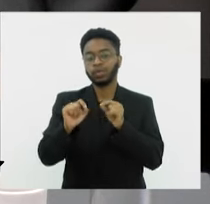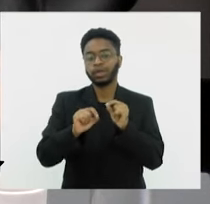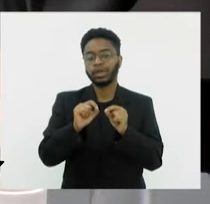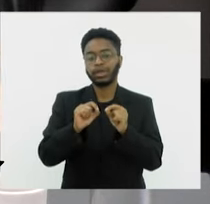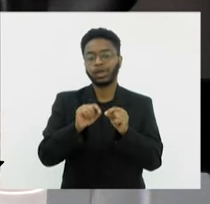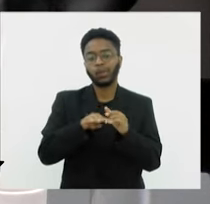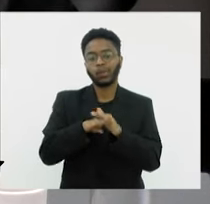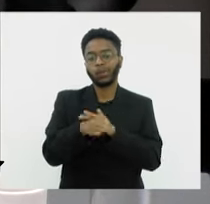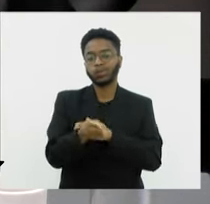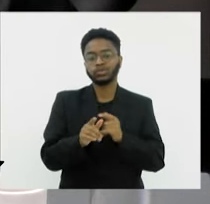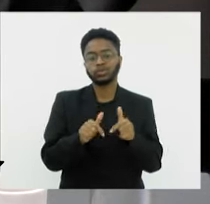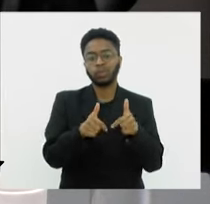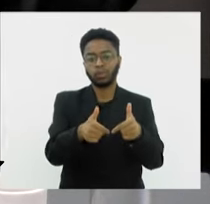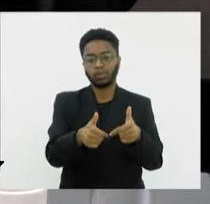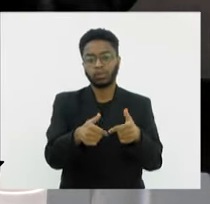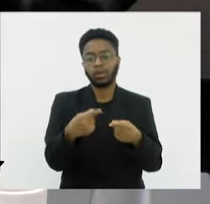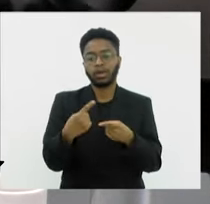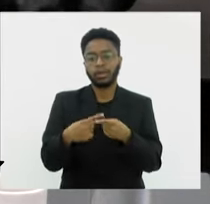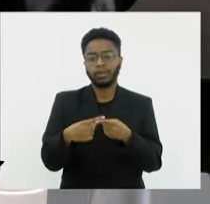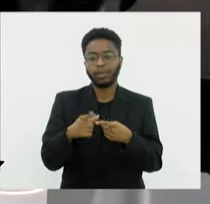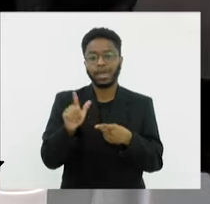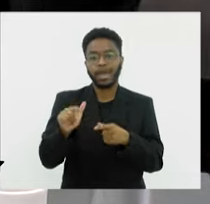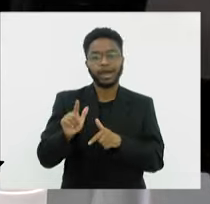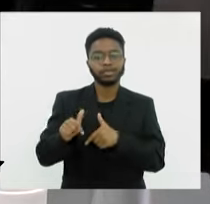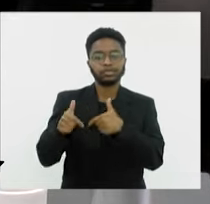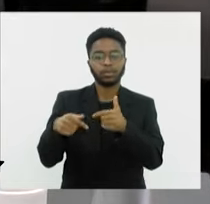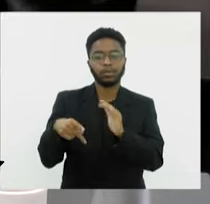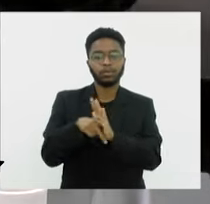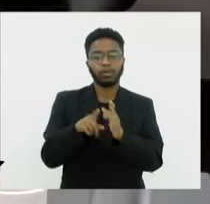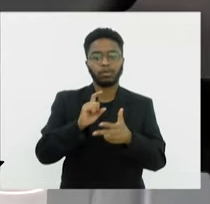iniciativa. A iniciativa foi do Poder Executivo.